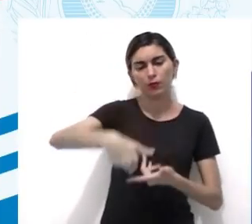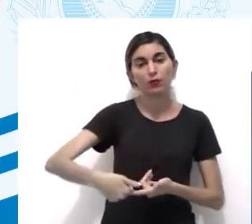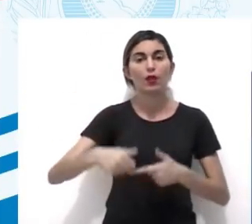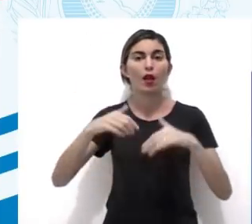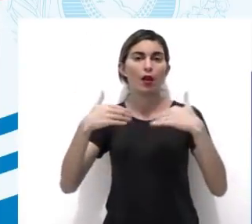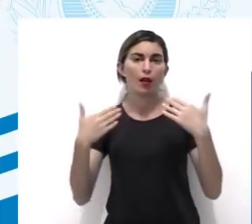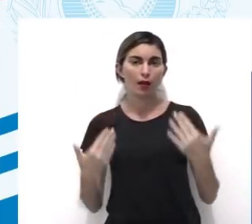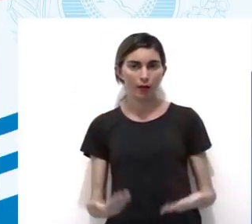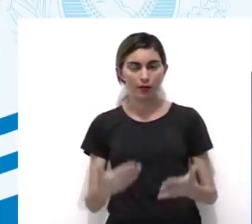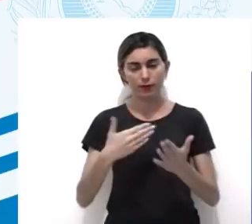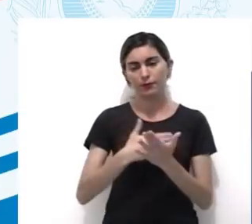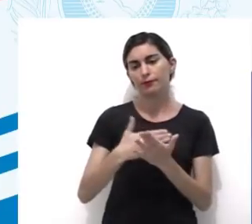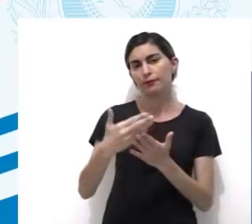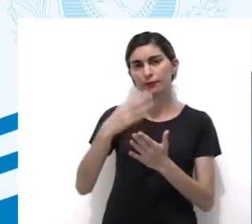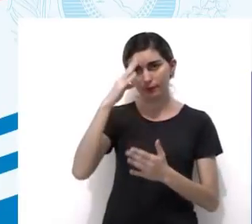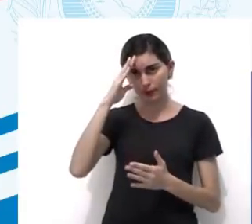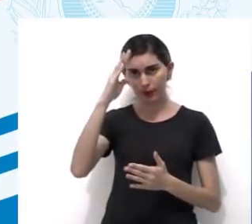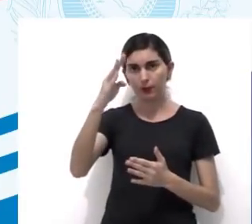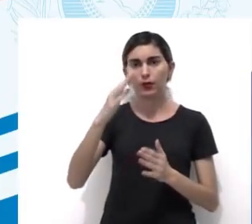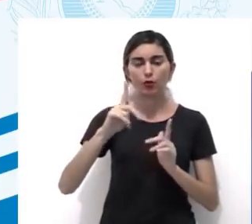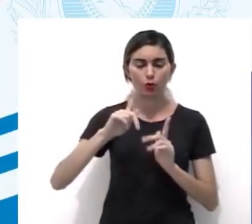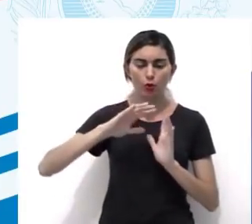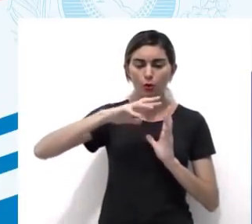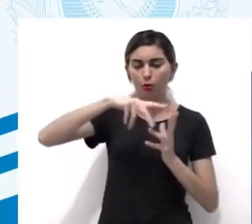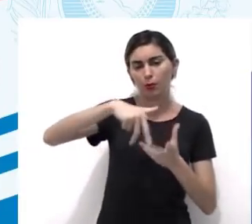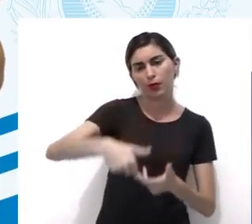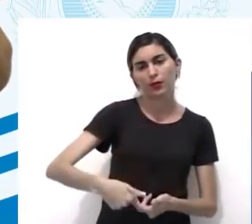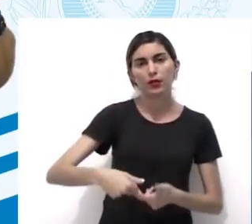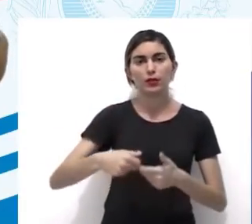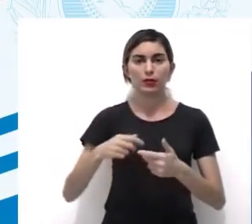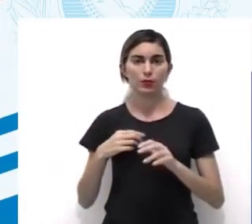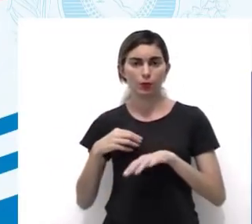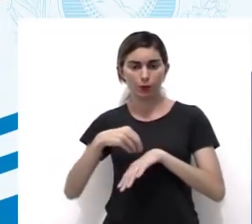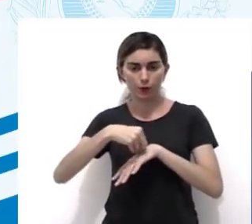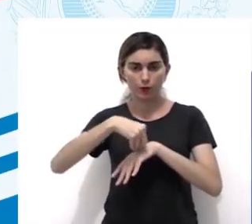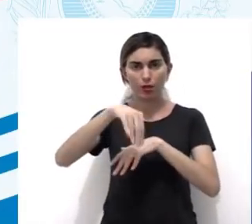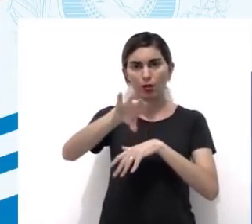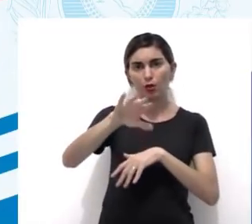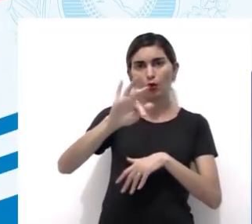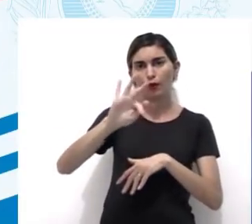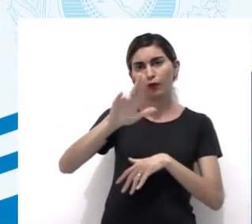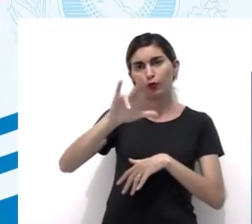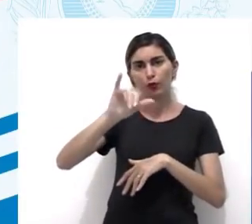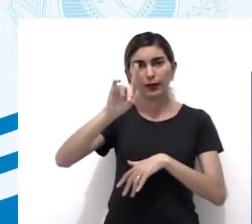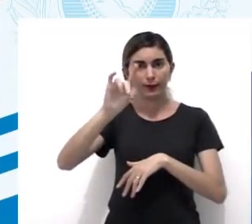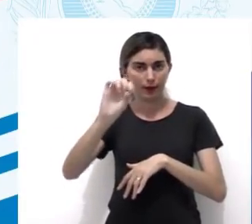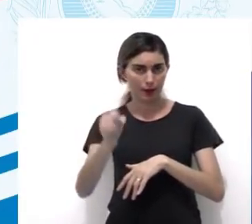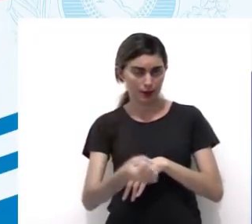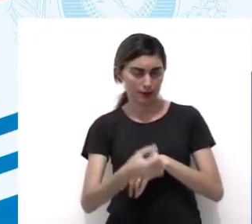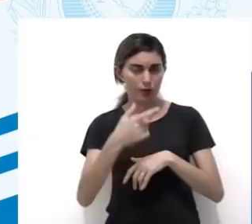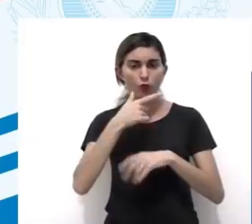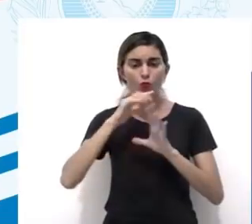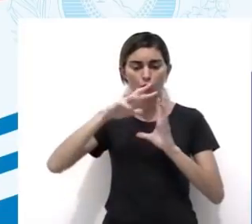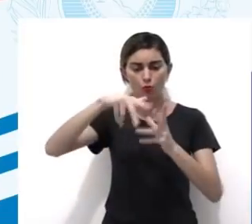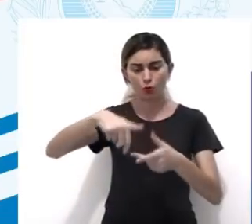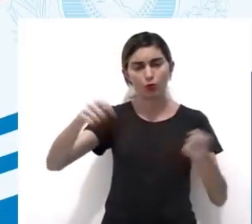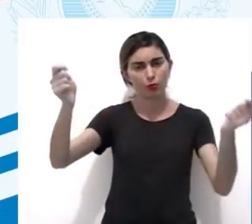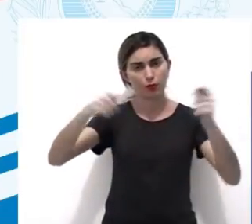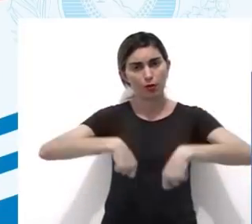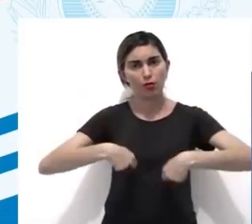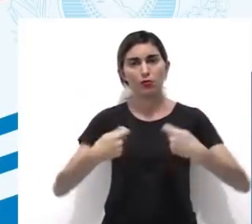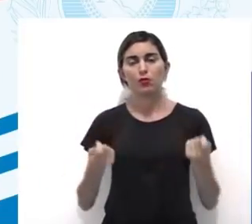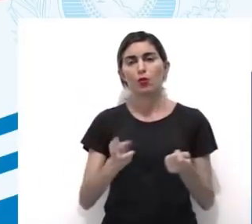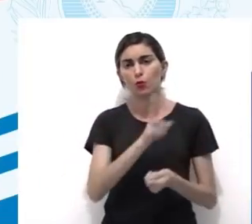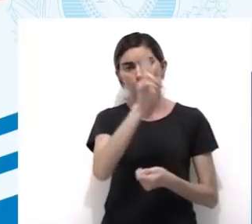Esse é o princípio fundamental da globalização, não é? É trazer a fluidez para que o mundo possa, as pessoas